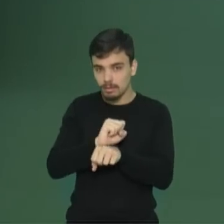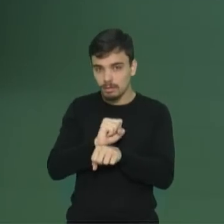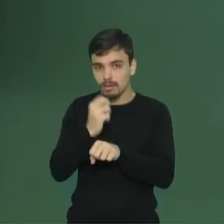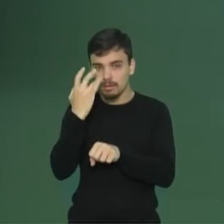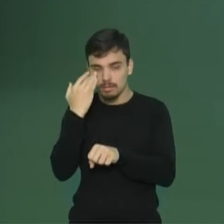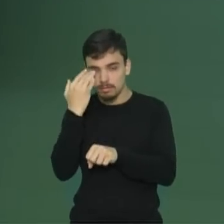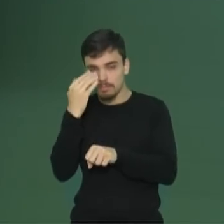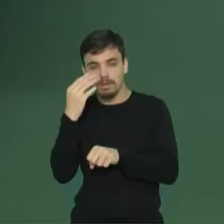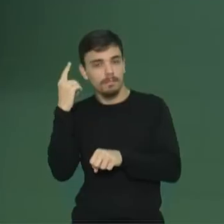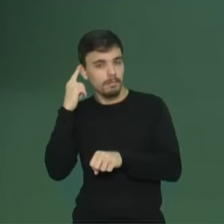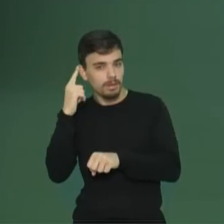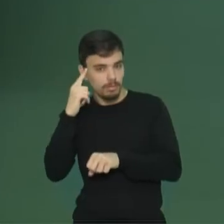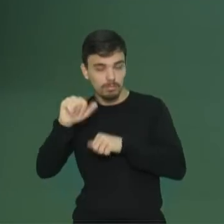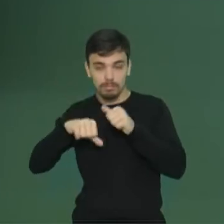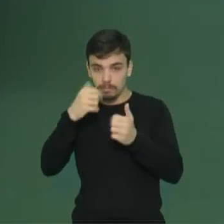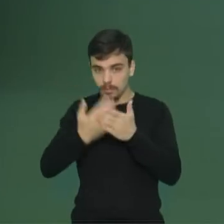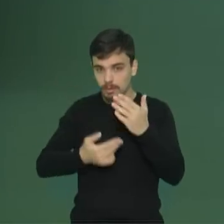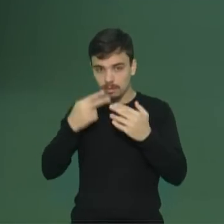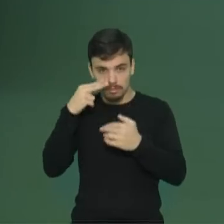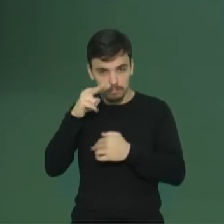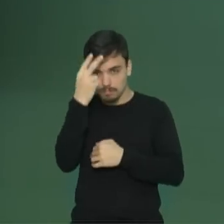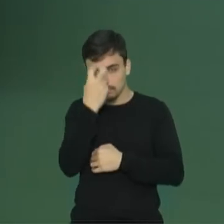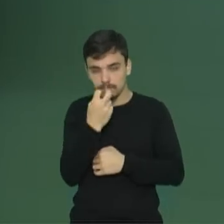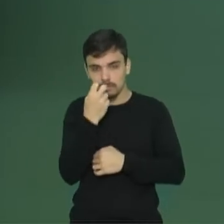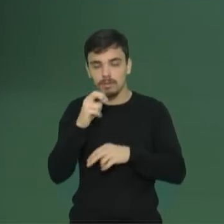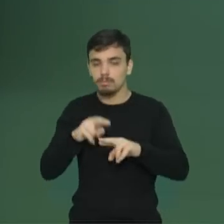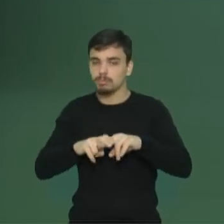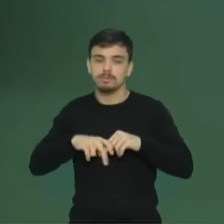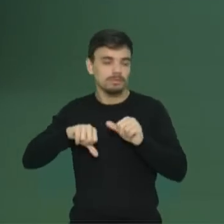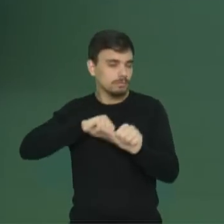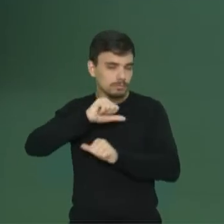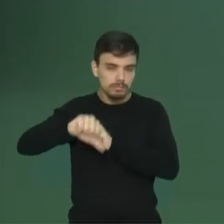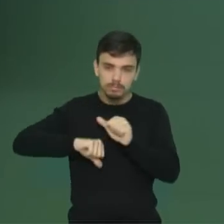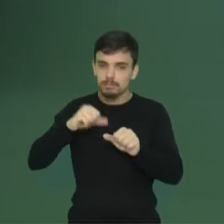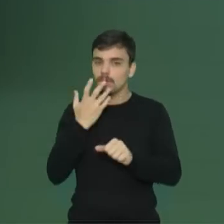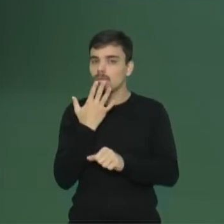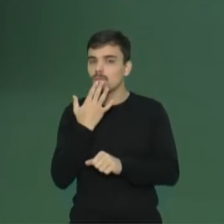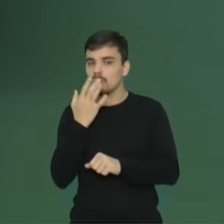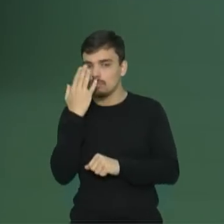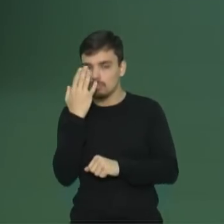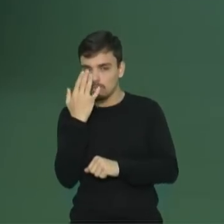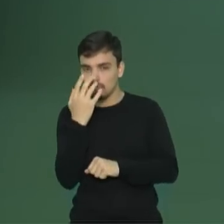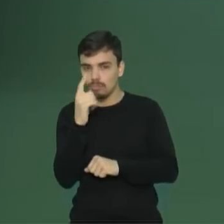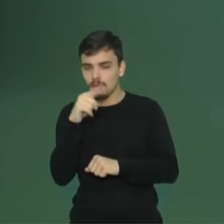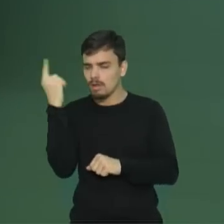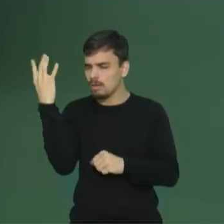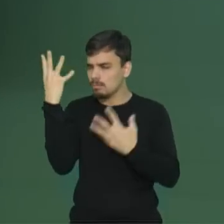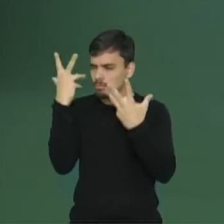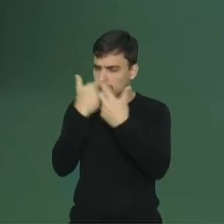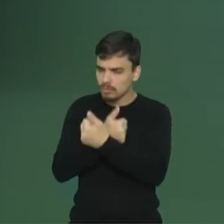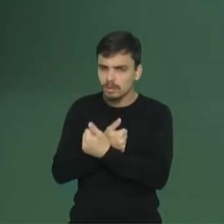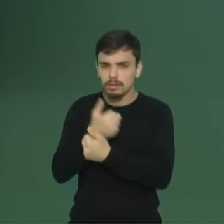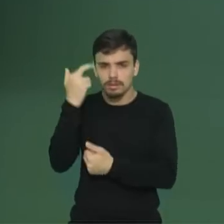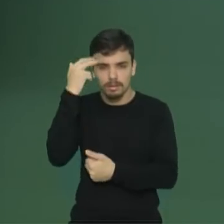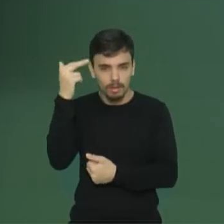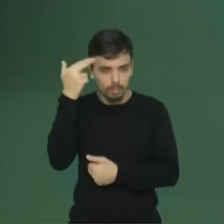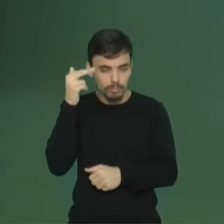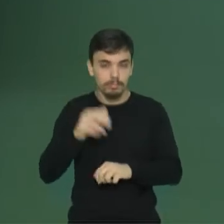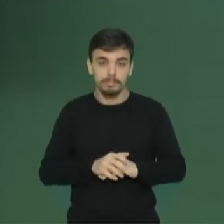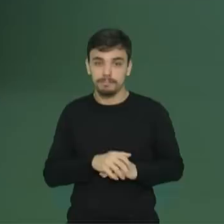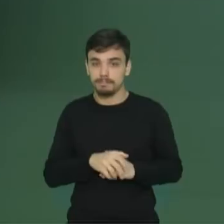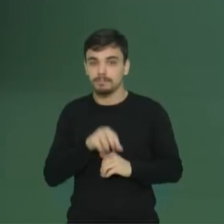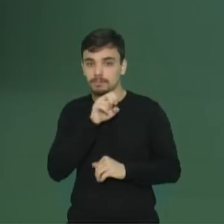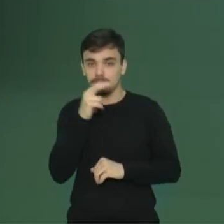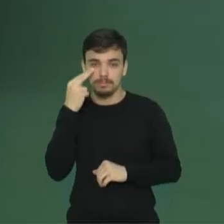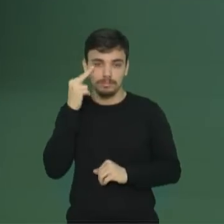visão. Então, não é nada interessante fazer esse tipo de procedimento. Toda a cor de olho é linda, tá bom? Basta que você